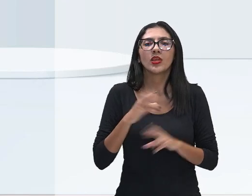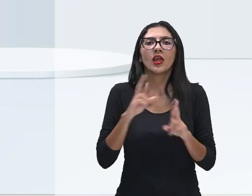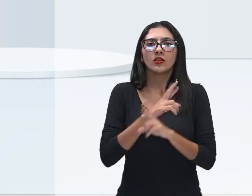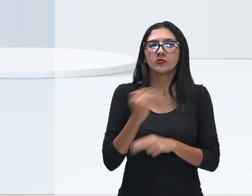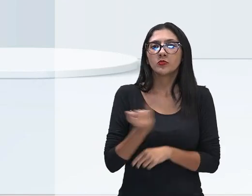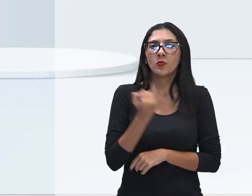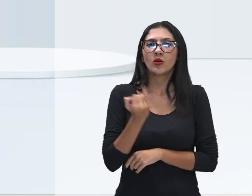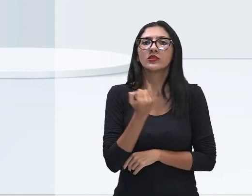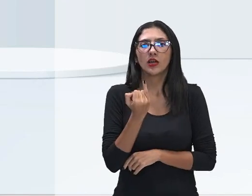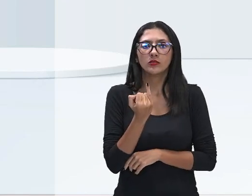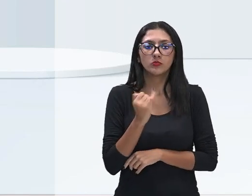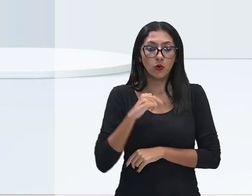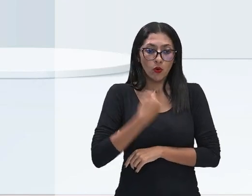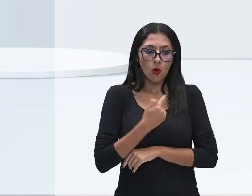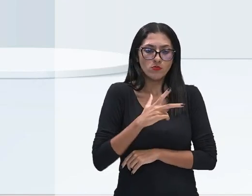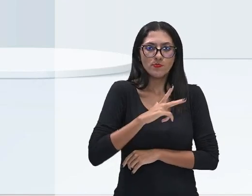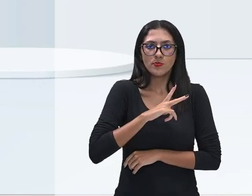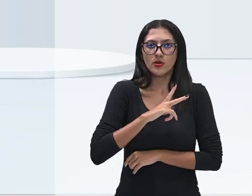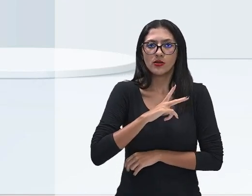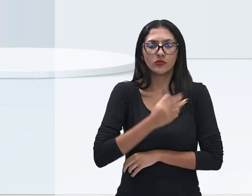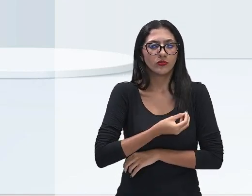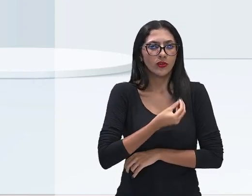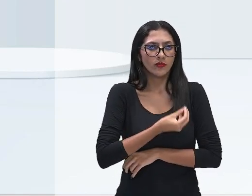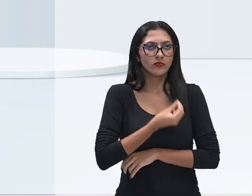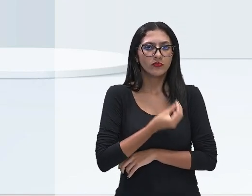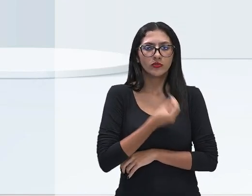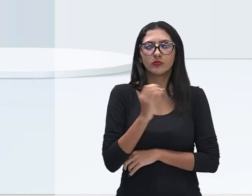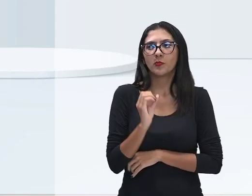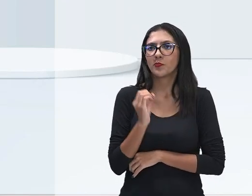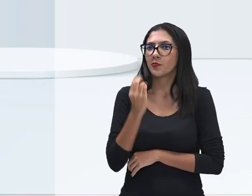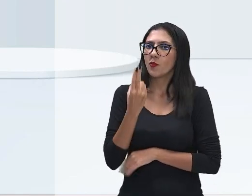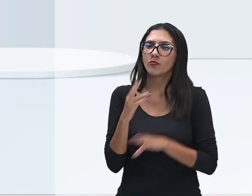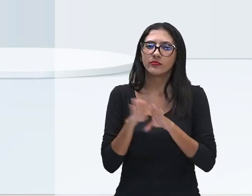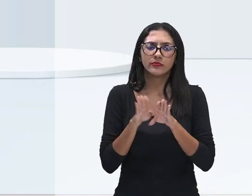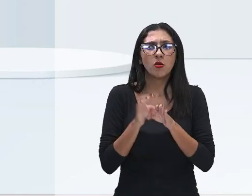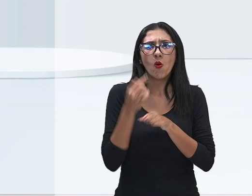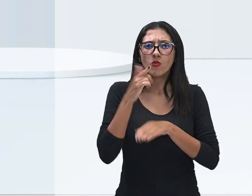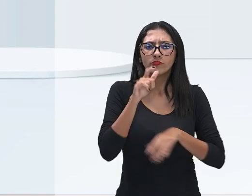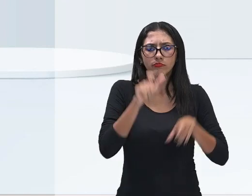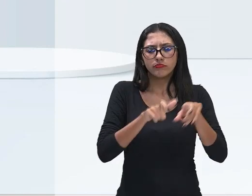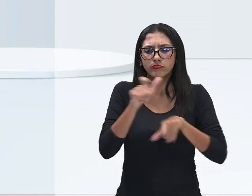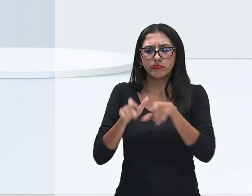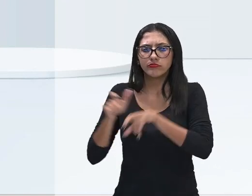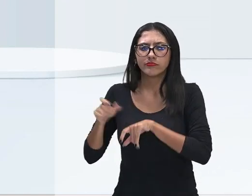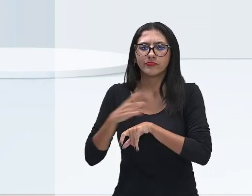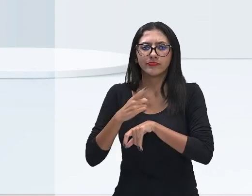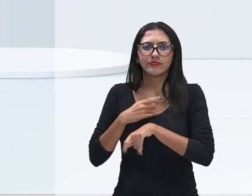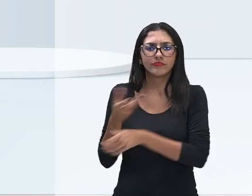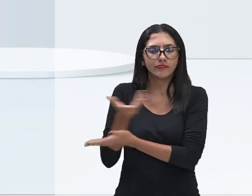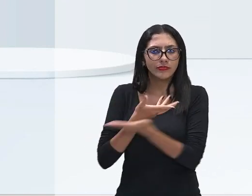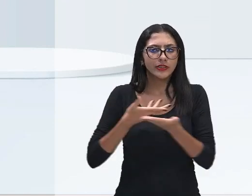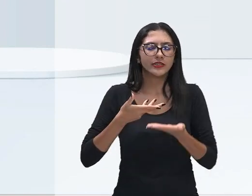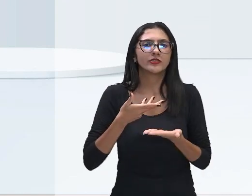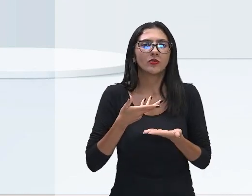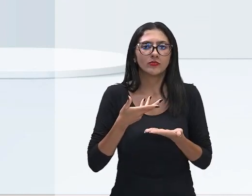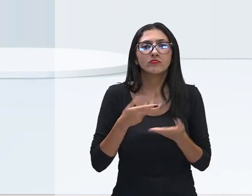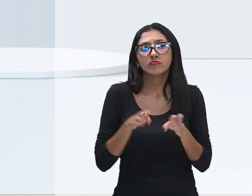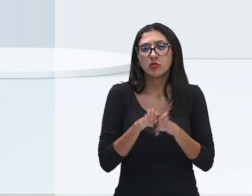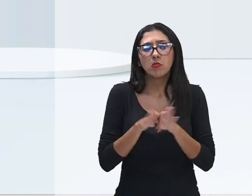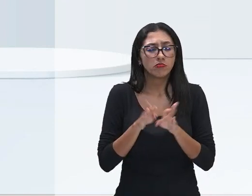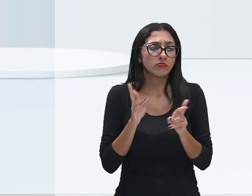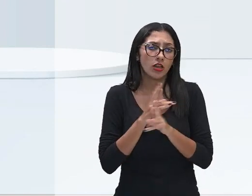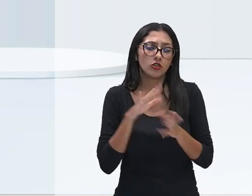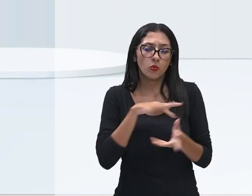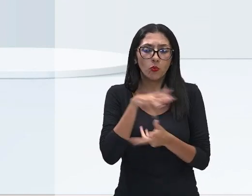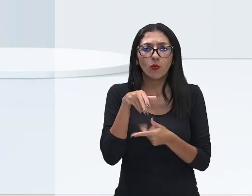em nós mesmos, tá? Mas também naqueles ao nosso redor e até mesmo o mundo como um todo. As